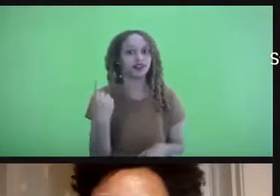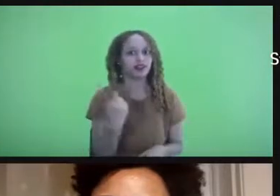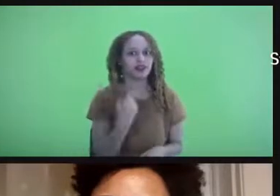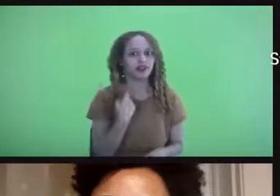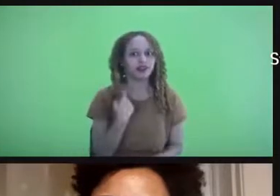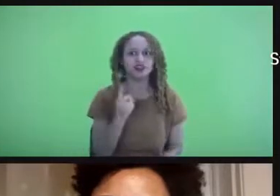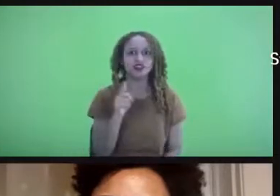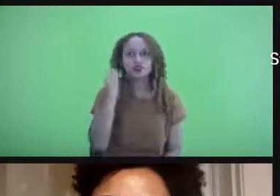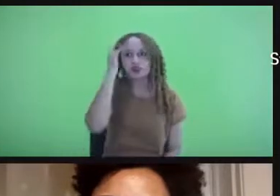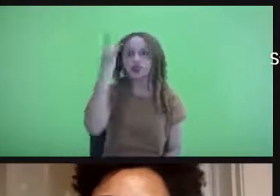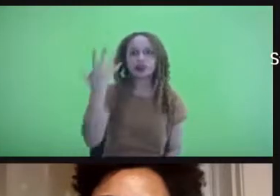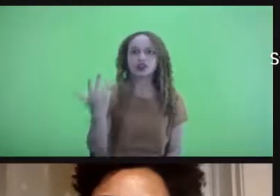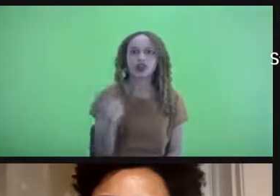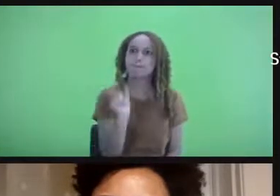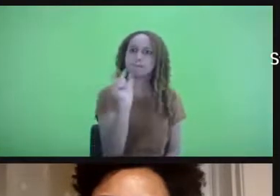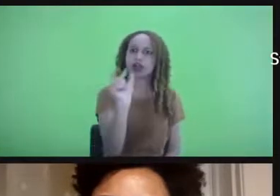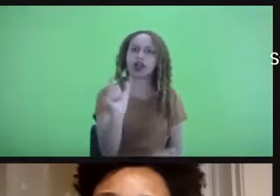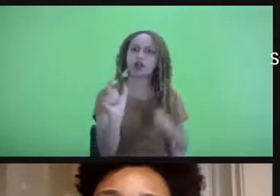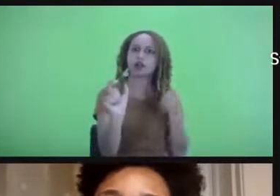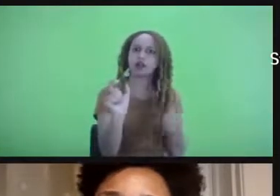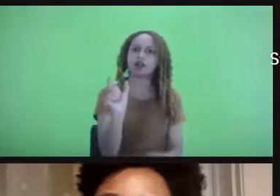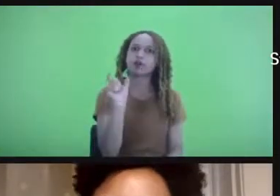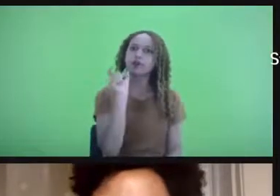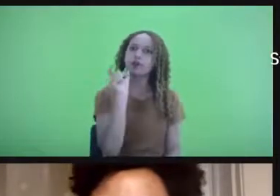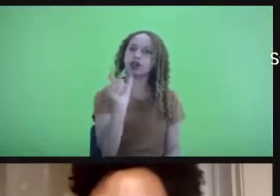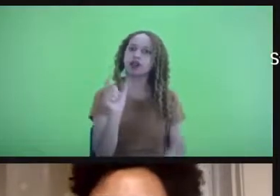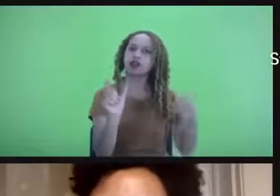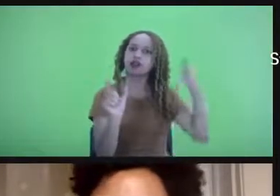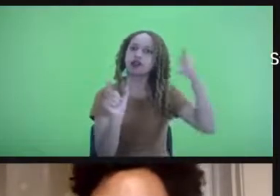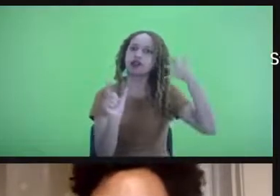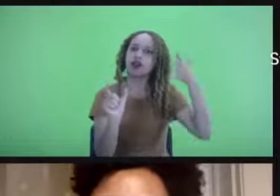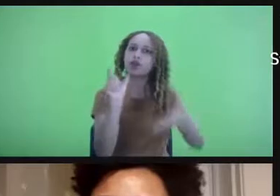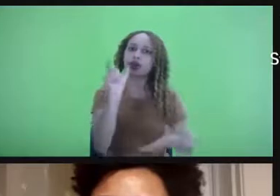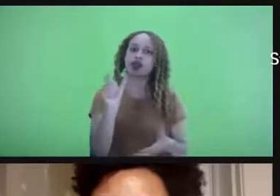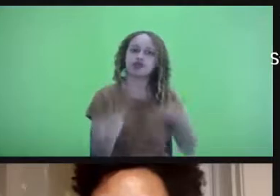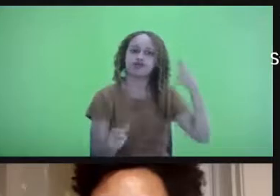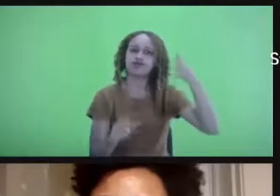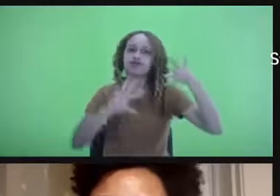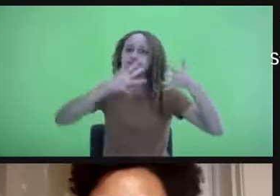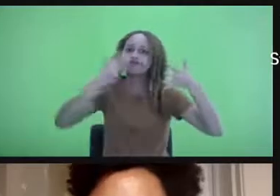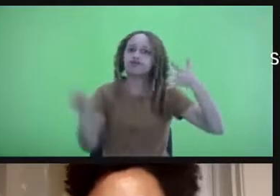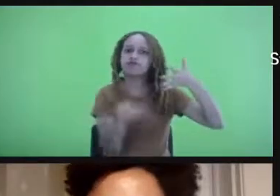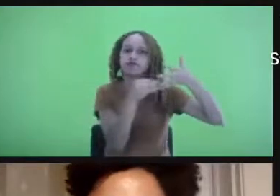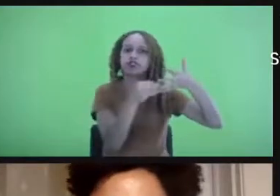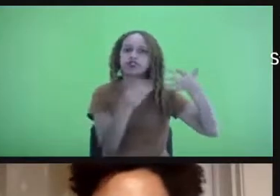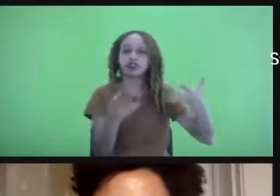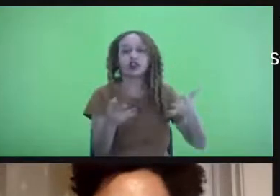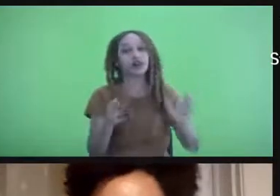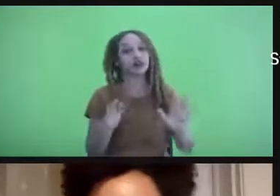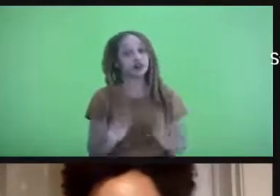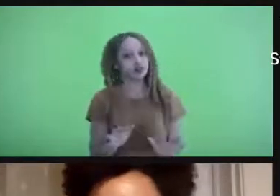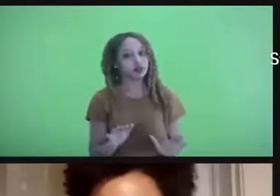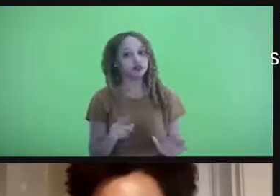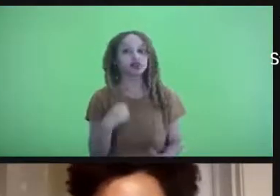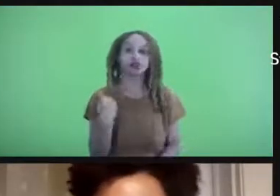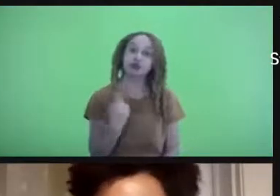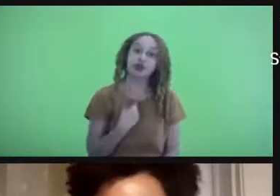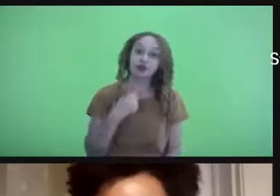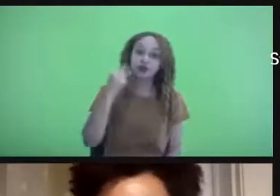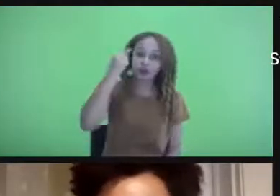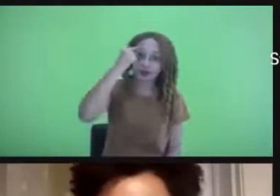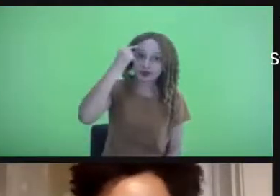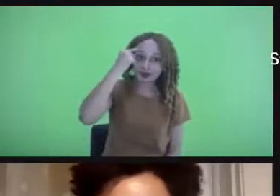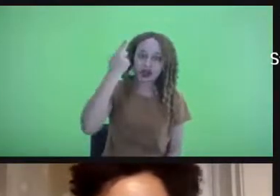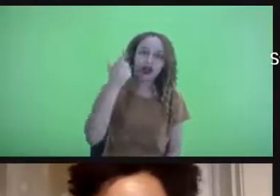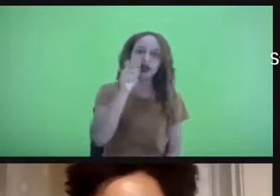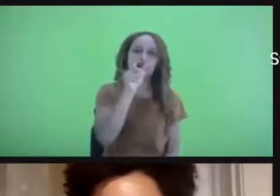gente não para para pensar, e palavra é poder, palavra é discurso, palavra compõe o discurso, e por mais que a gente